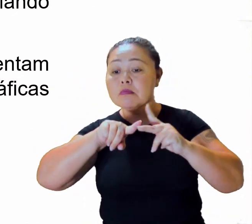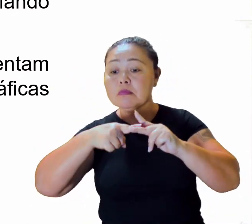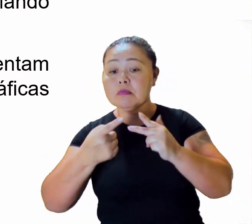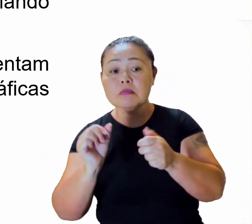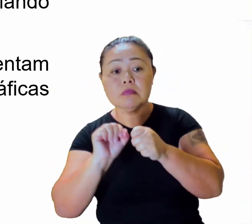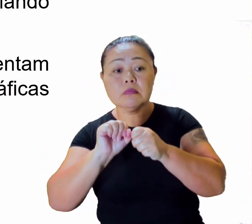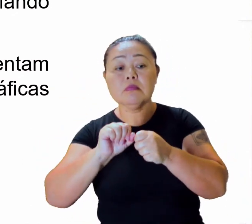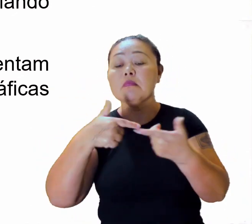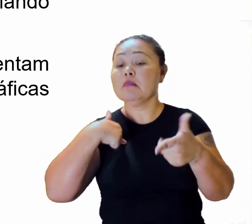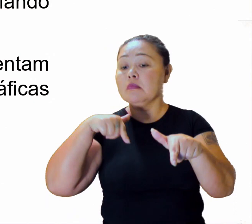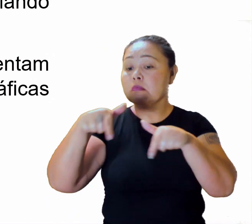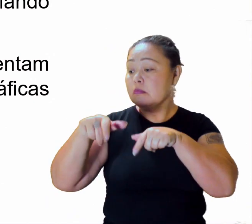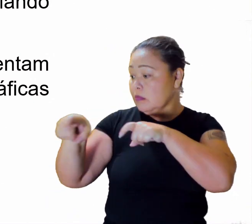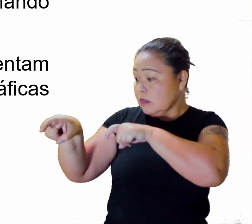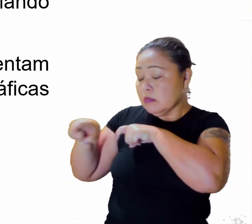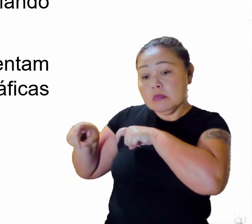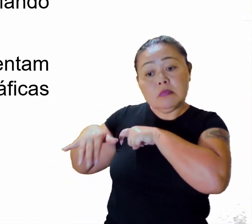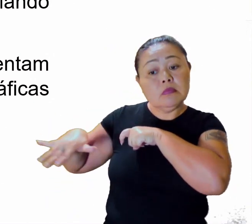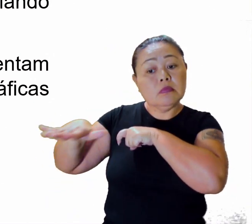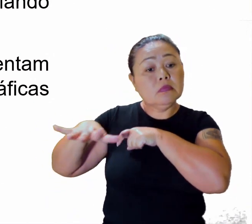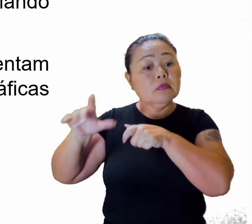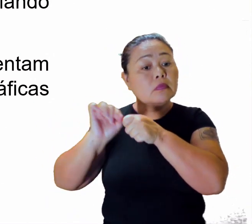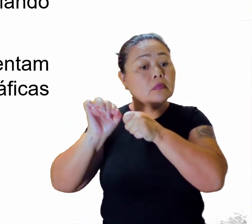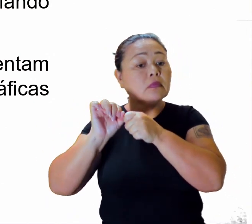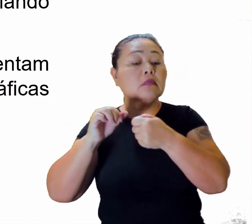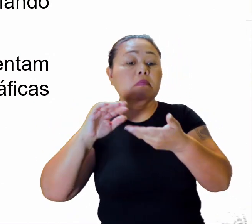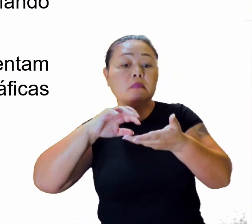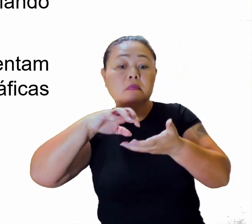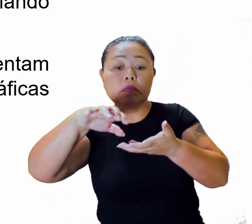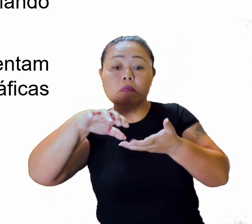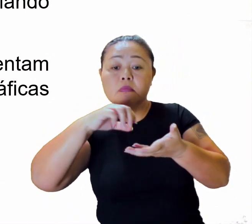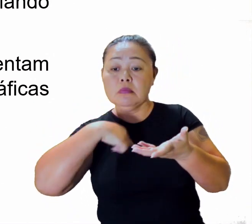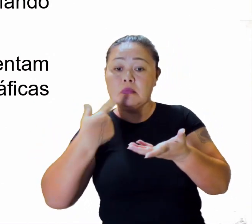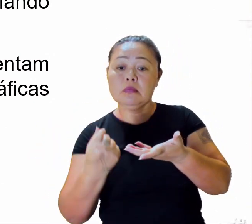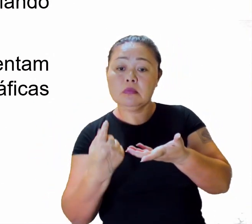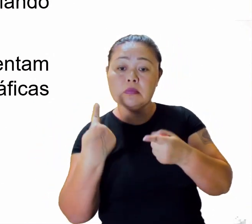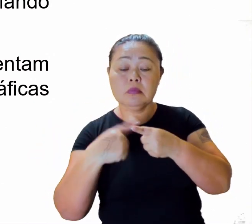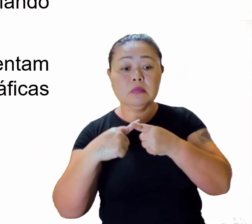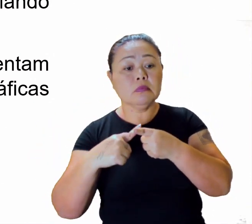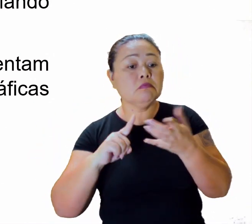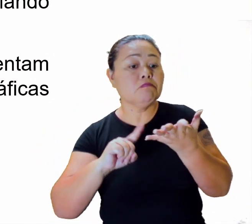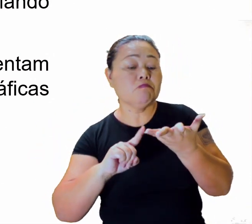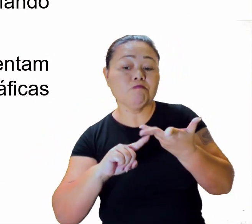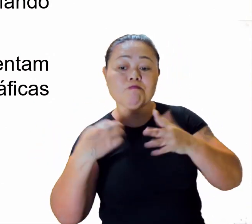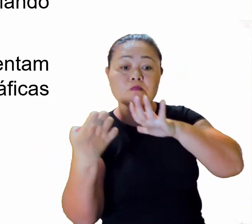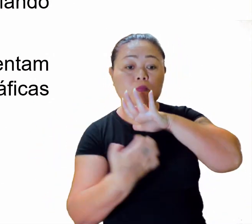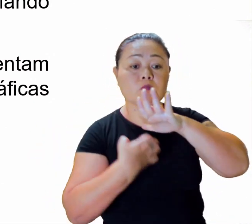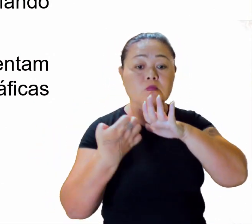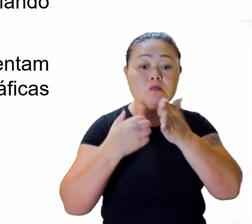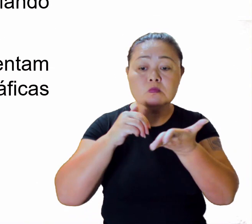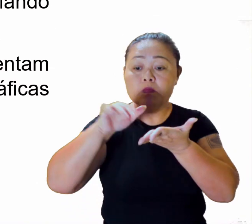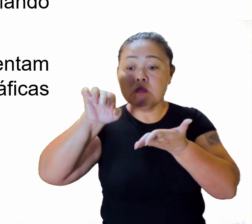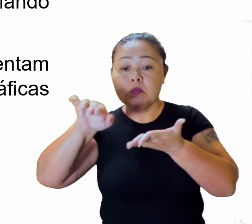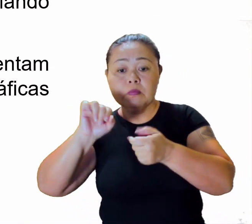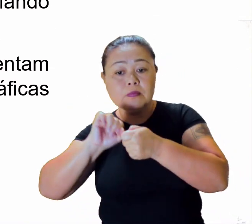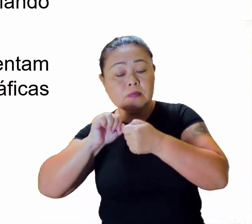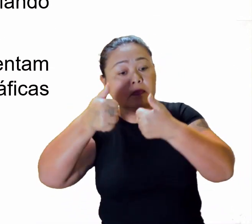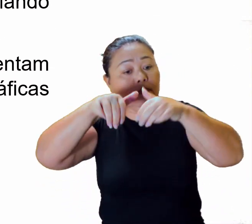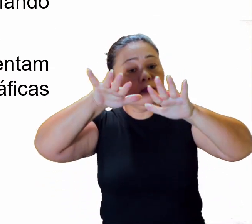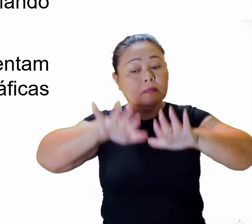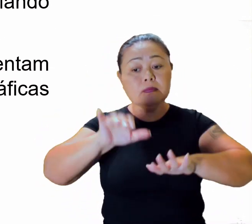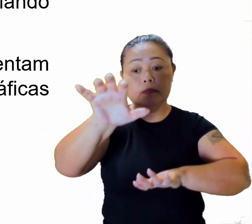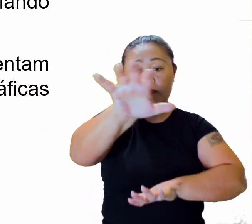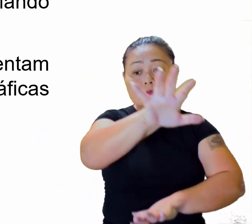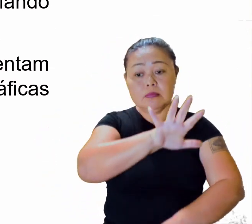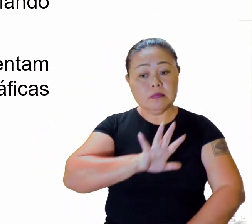modernização das atividades agrícolas. D. A descentralização econômica, pois inúmeras empresas estão saindo do Sudeste e se instalando em